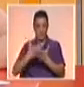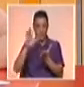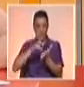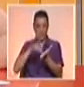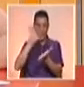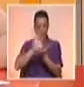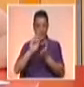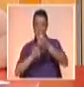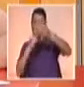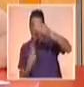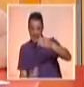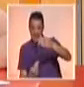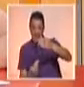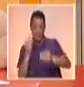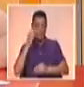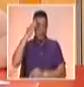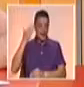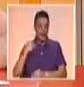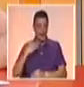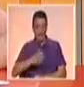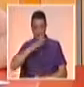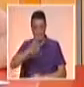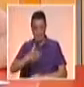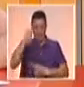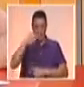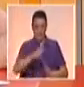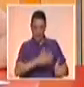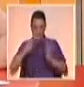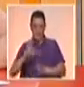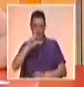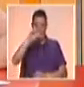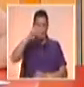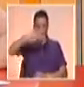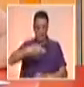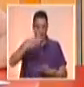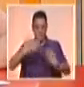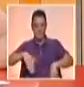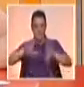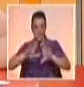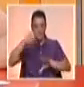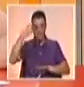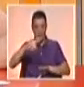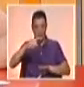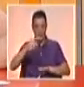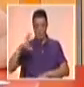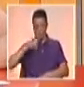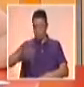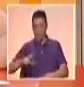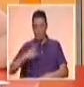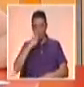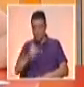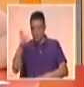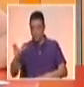dicionário bilingue, porque, como a Anabela disse, tem a parte de língua gestual, mas também tem a parte do português.